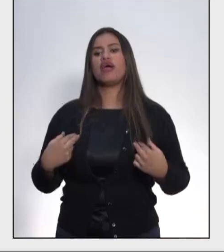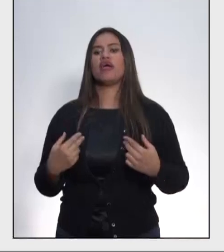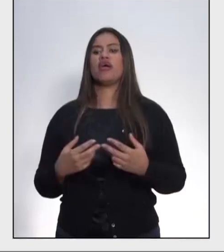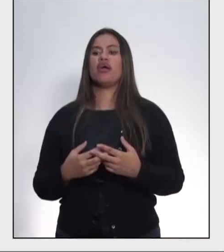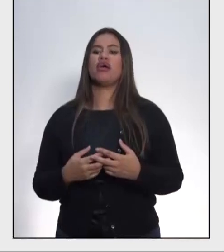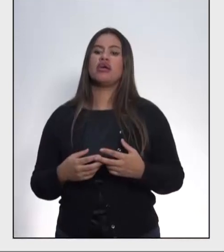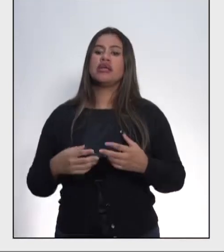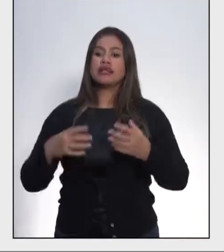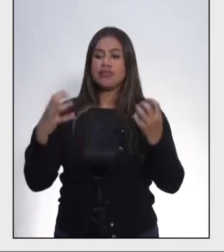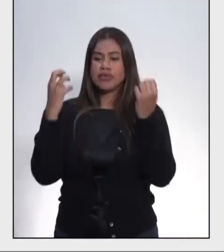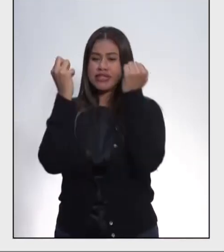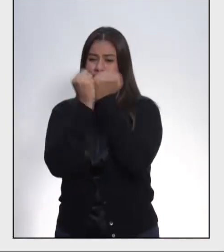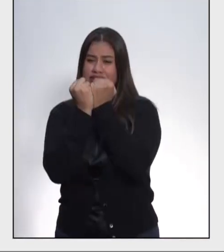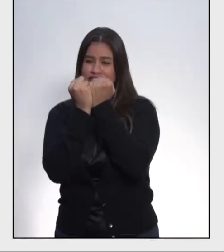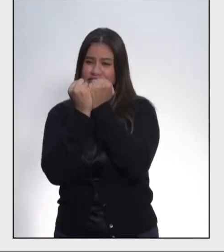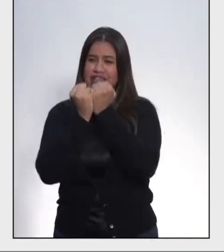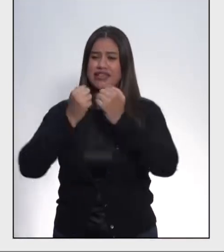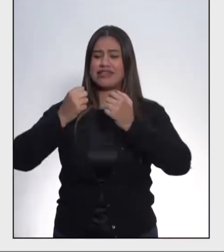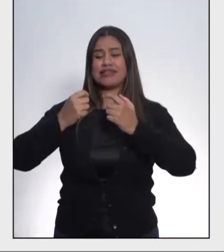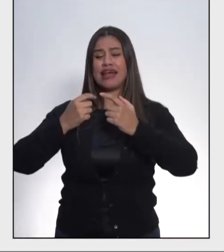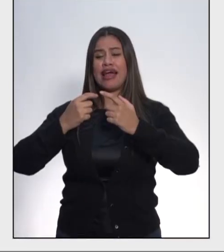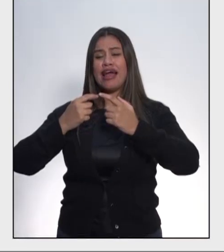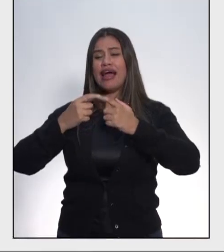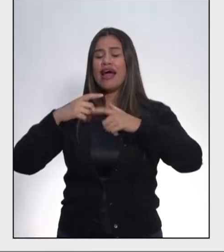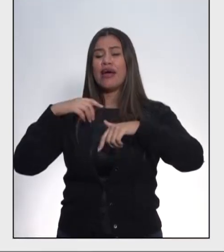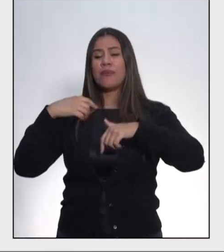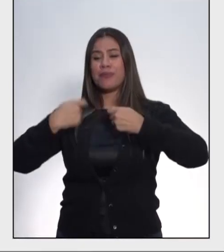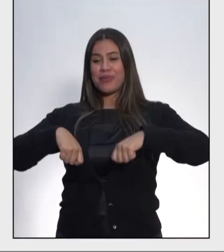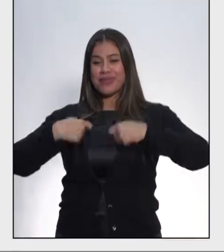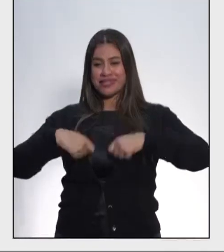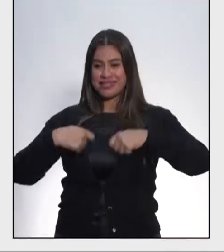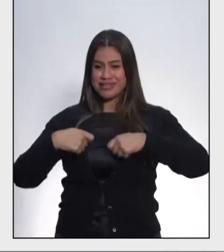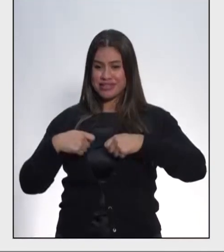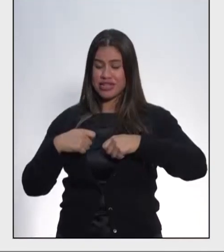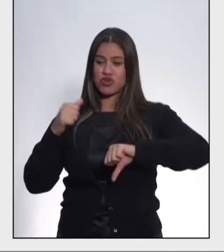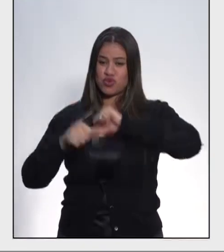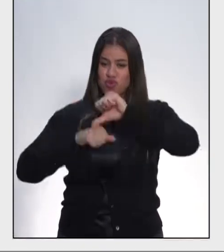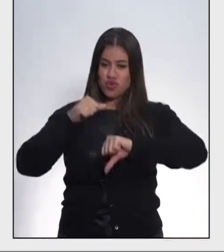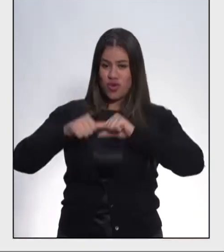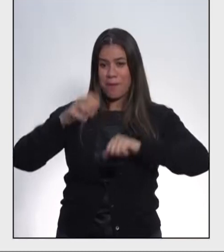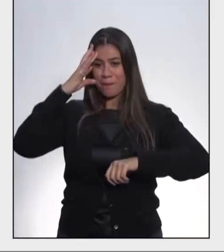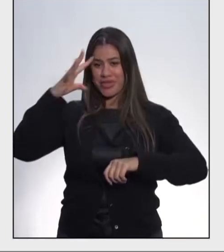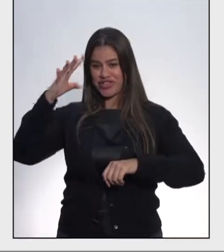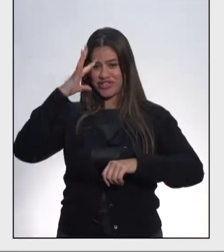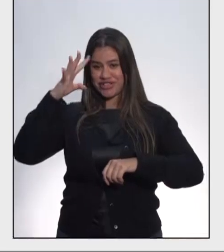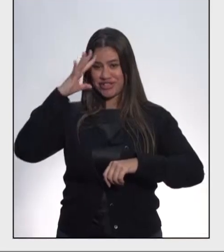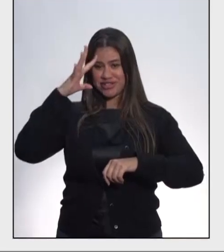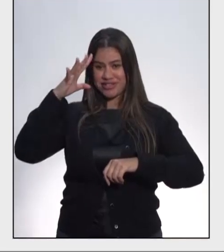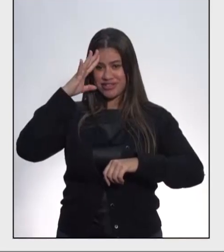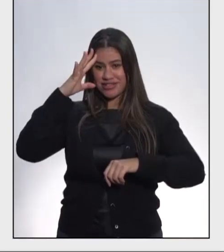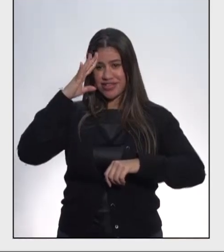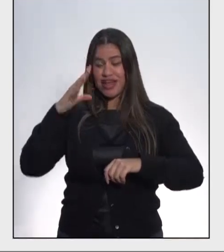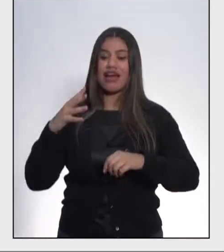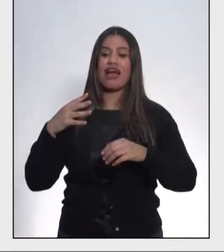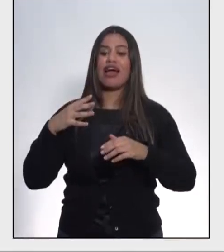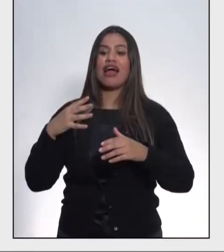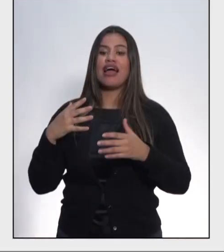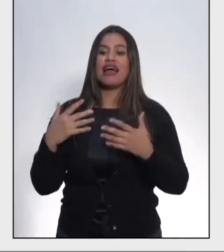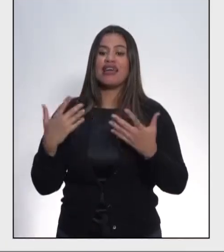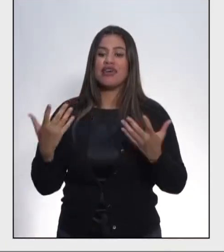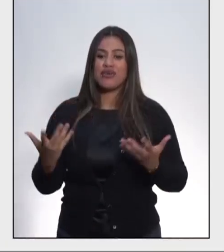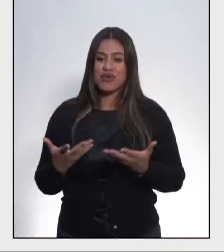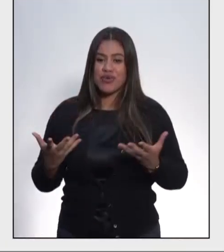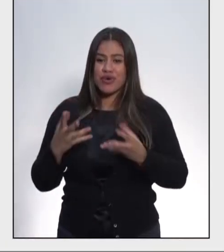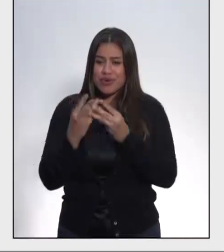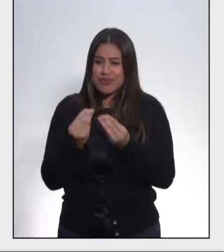a defesa pessoal por meio de golpes agressivos sobre o adversário. Sofreram transformações em seus princípios filosóficos em razão da sua disseminação pelo mundo. Se